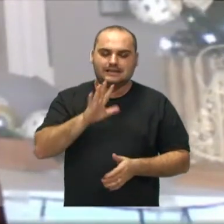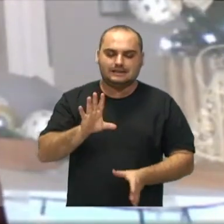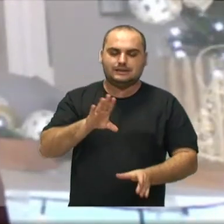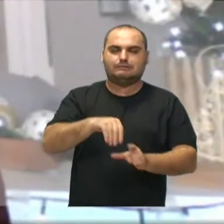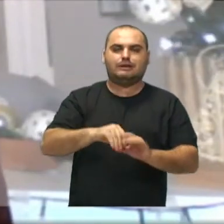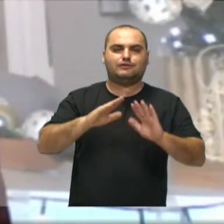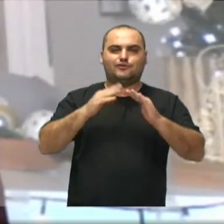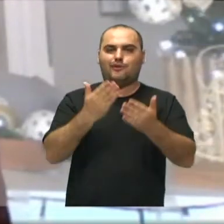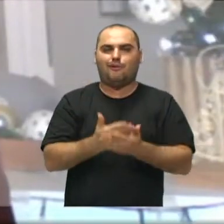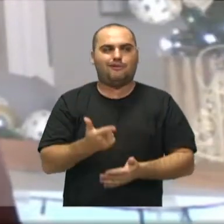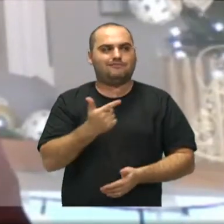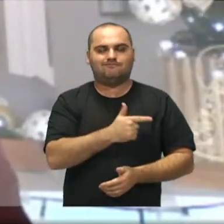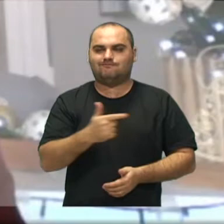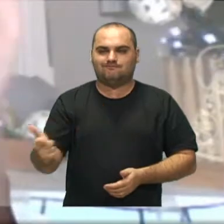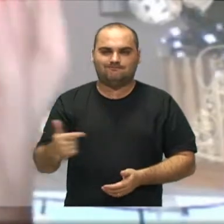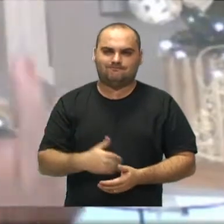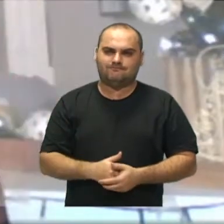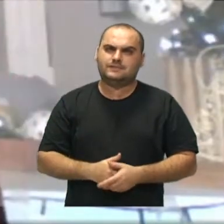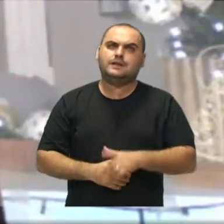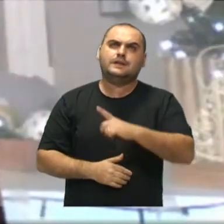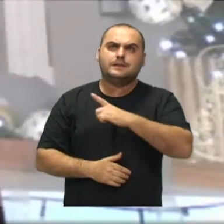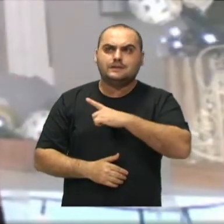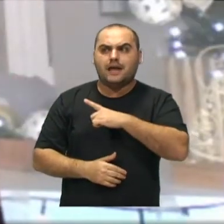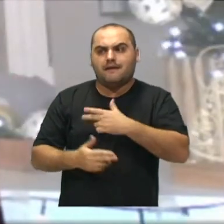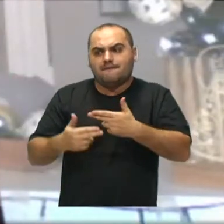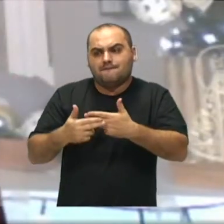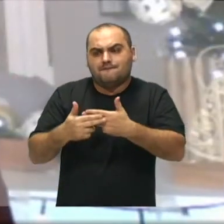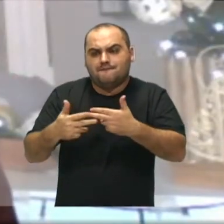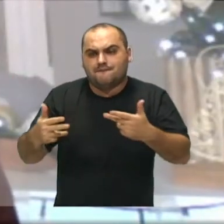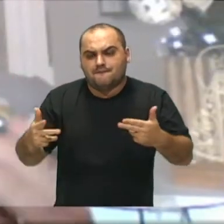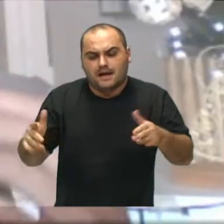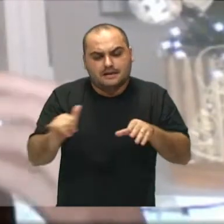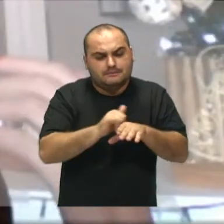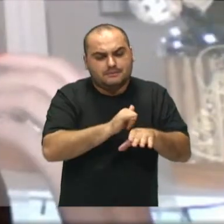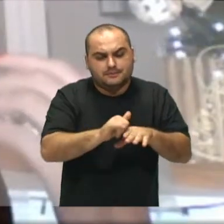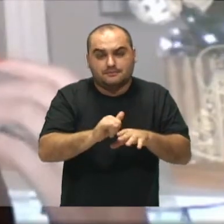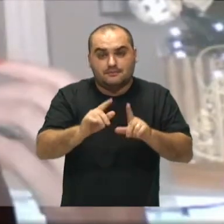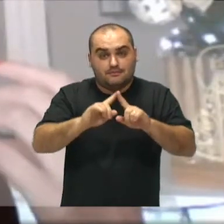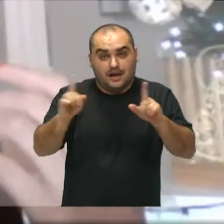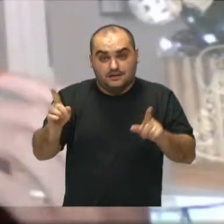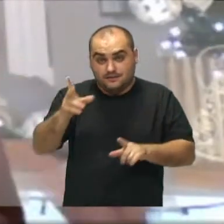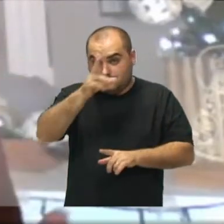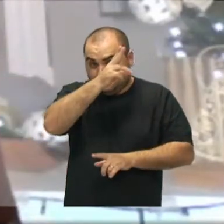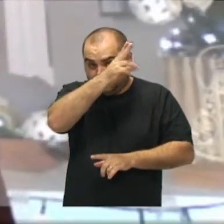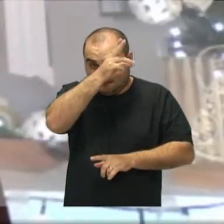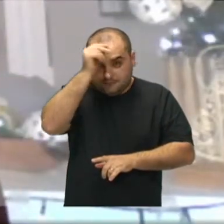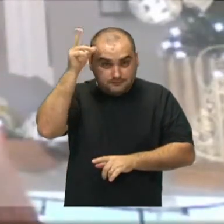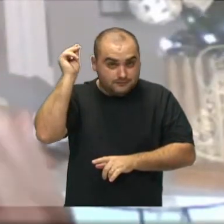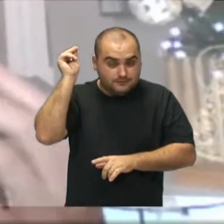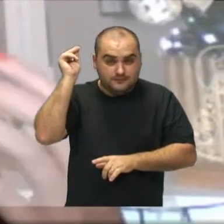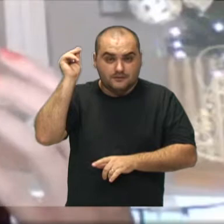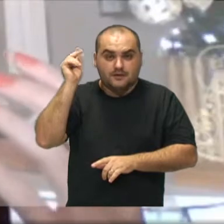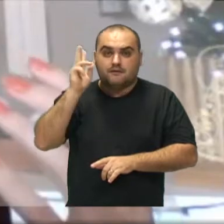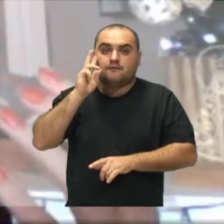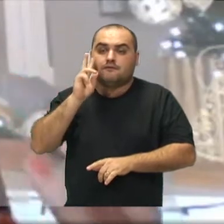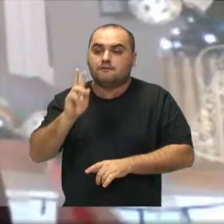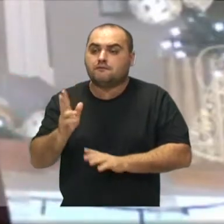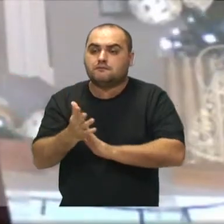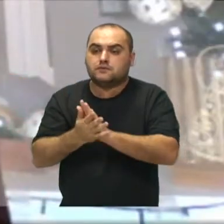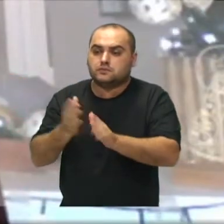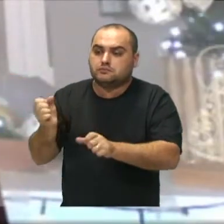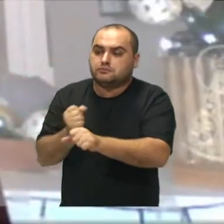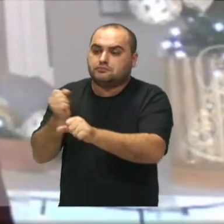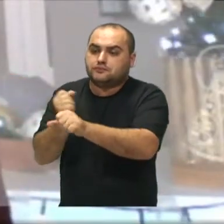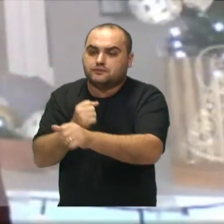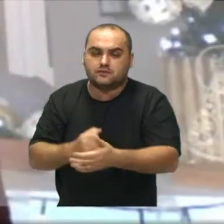de aula. Claro que tem N coisas aí para serem vistas, né? Mas eu não estou vendo assim a prefeitura quebrando parede, eu não estou vendo a prefeitura